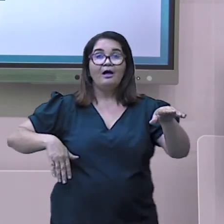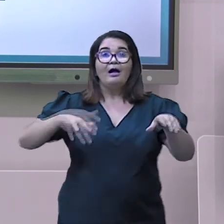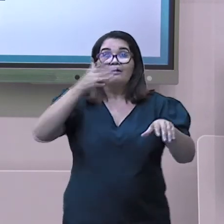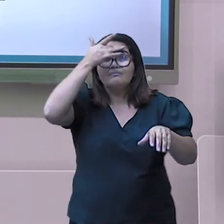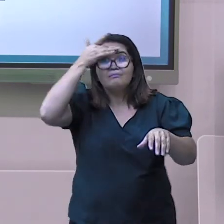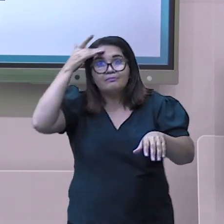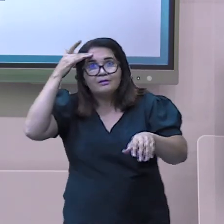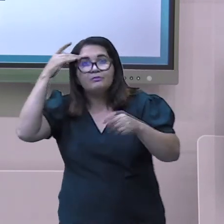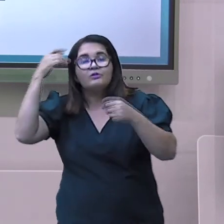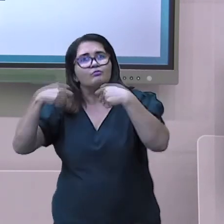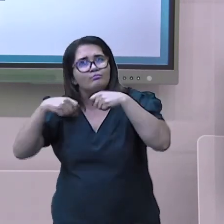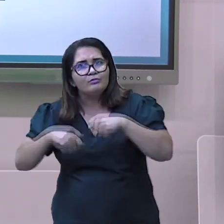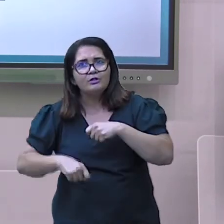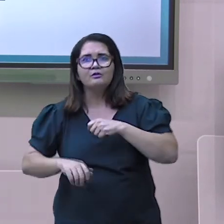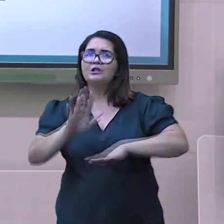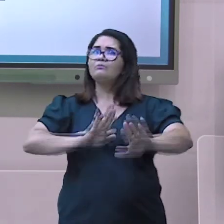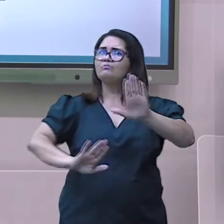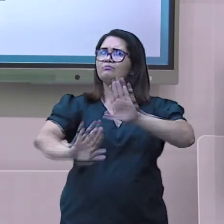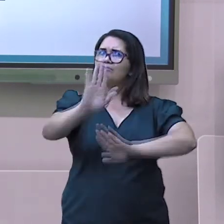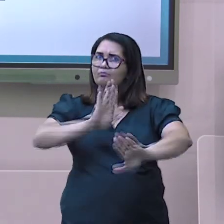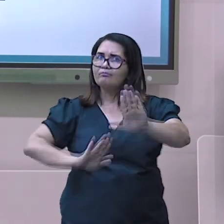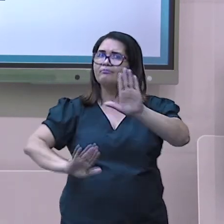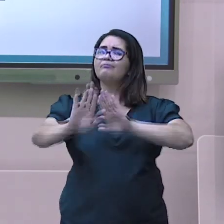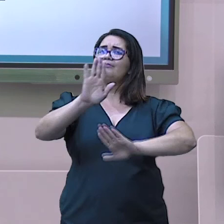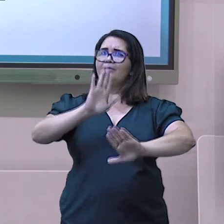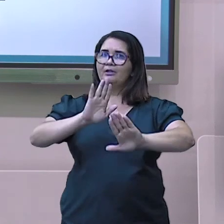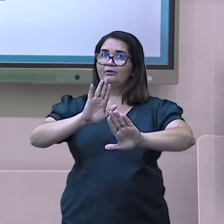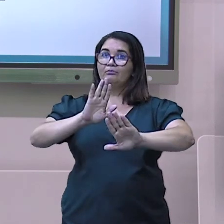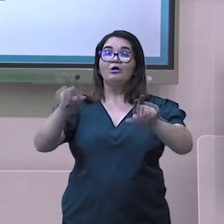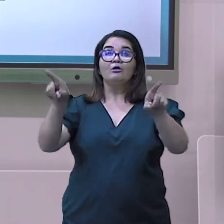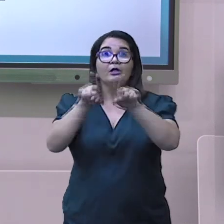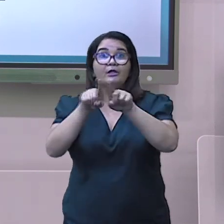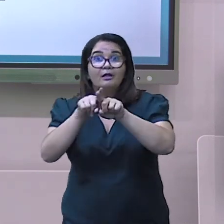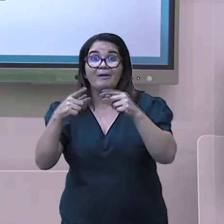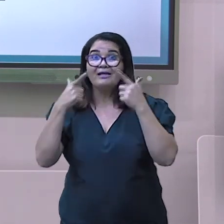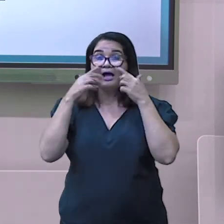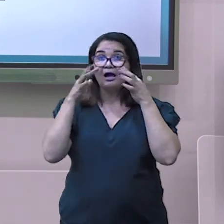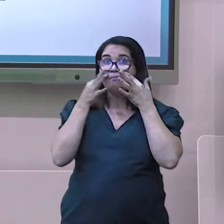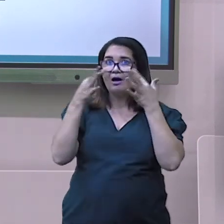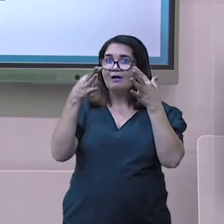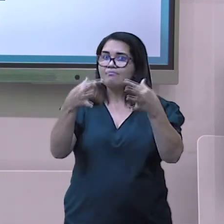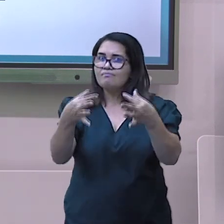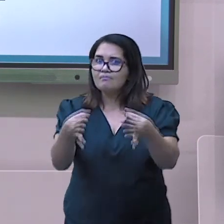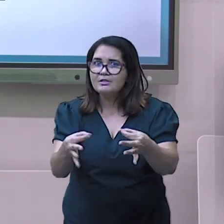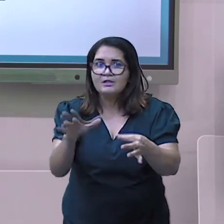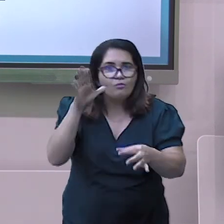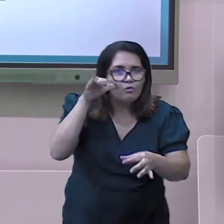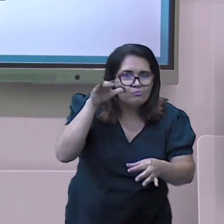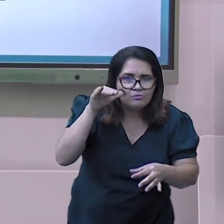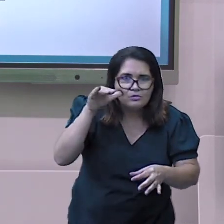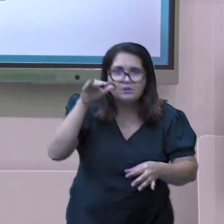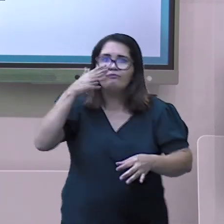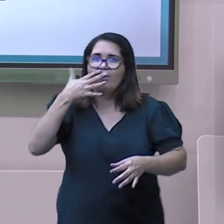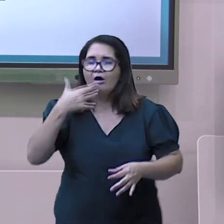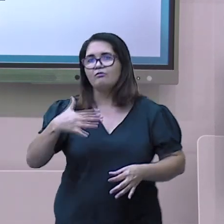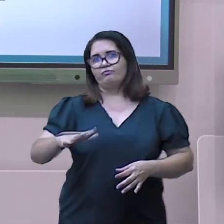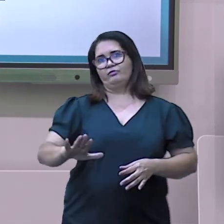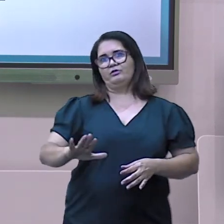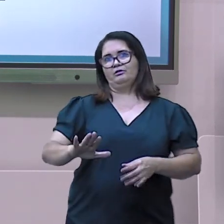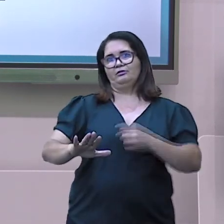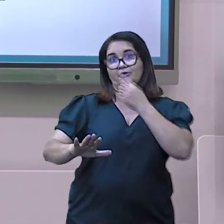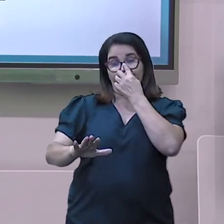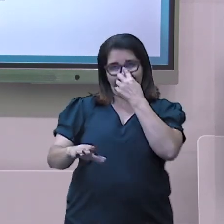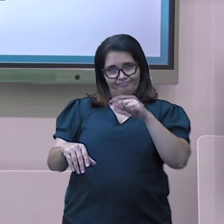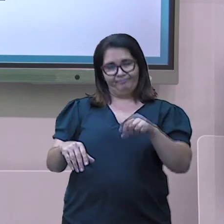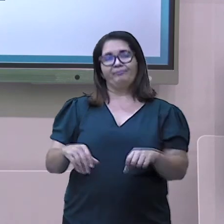No segundo afogamento secundário, há aí relação com patologias, por exemplo, uso de drogas, uso de